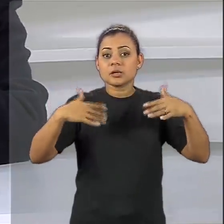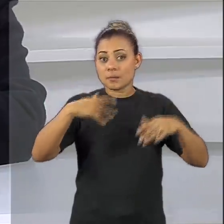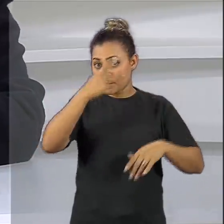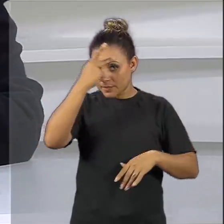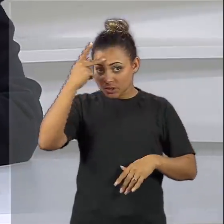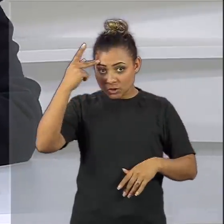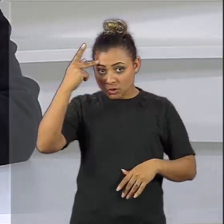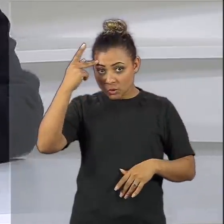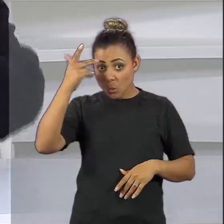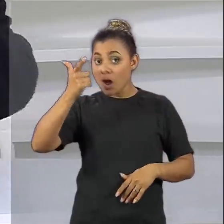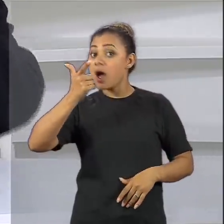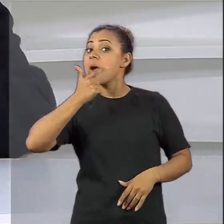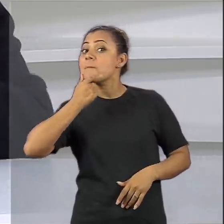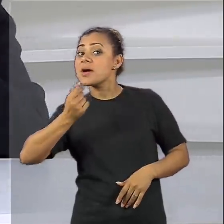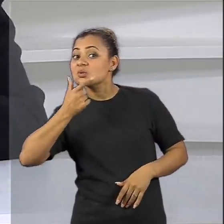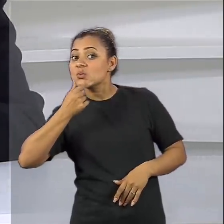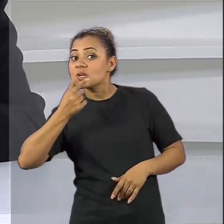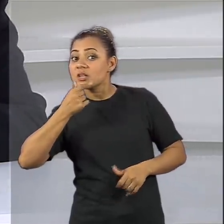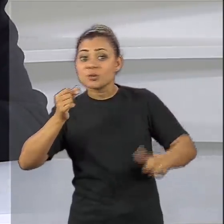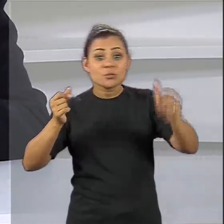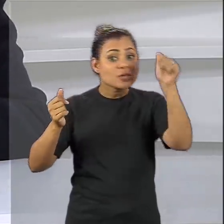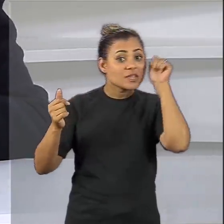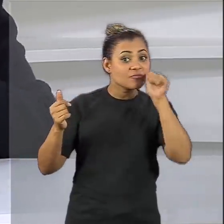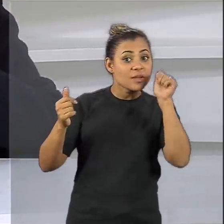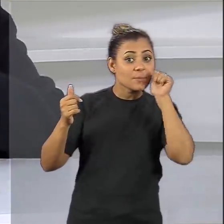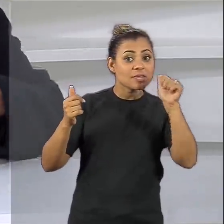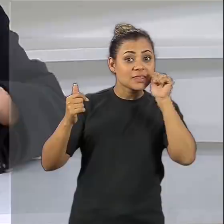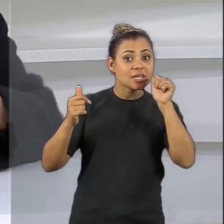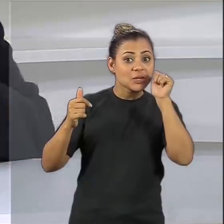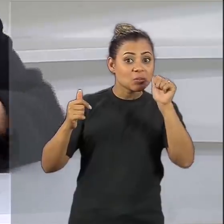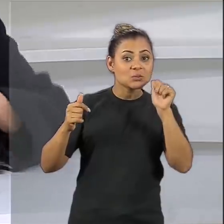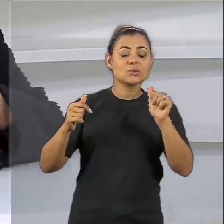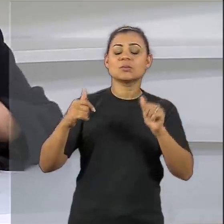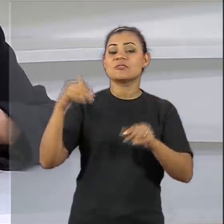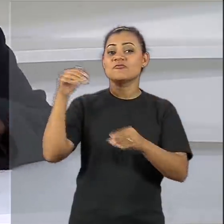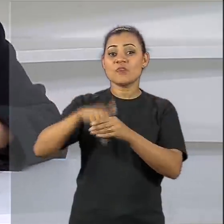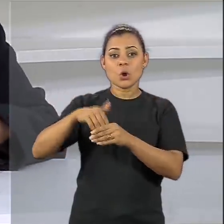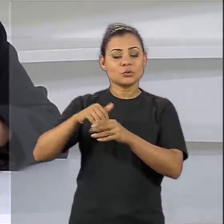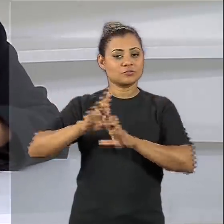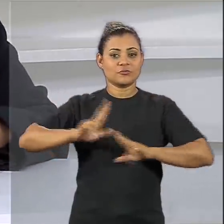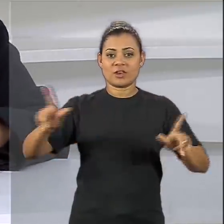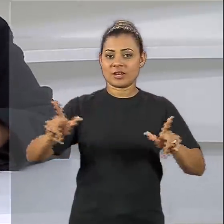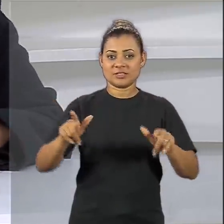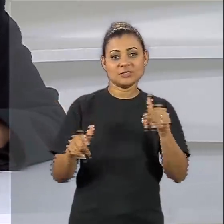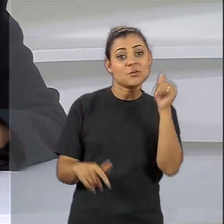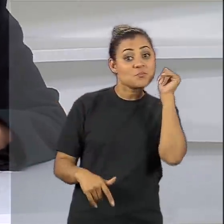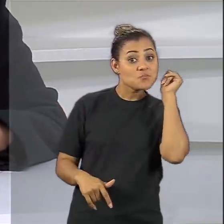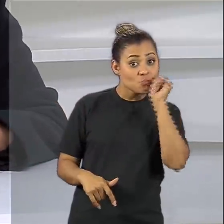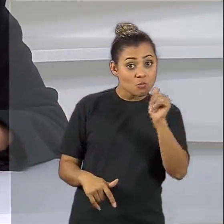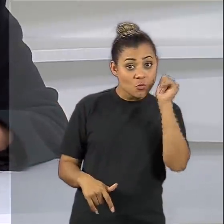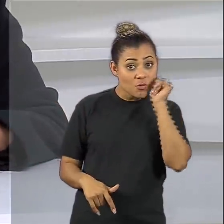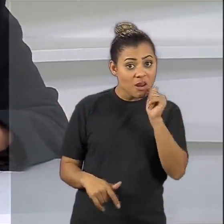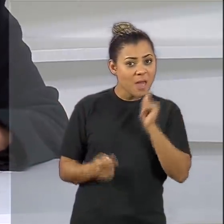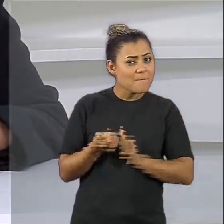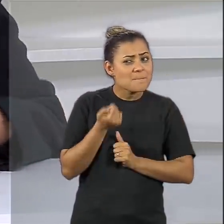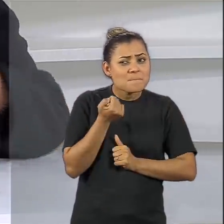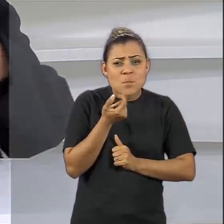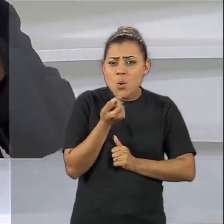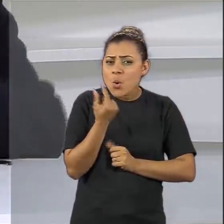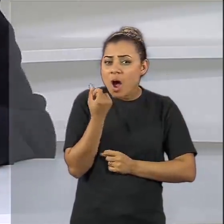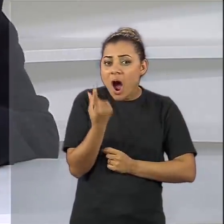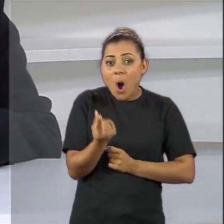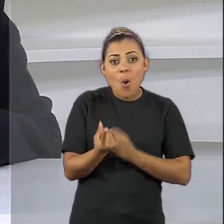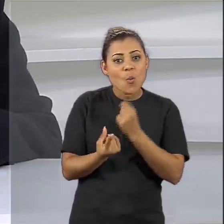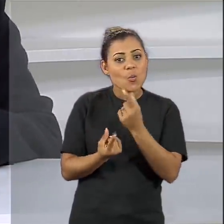eleitor masculino e o eleitor feminino do Bolsonaro. As mulheres aderiram muito pouco a